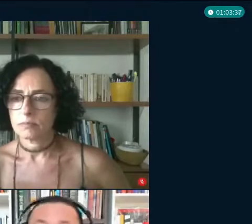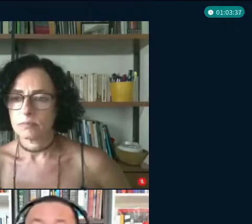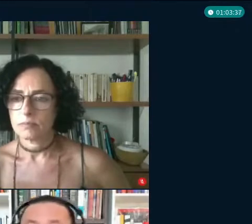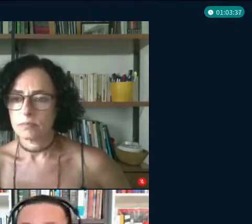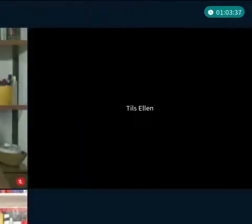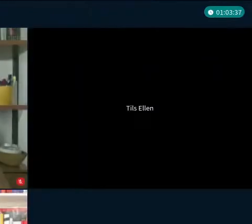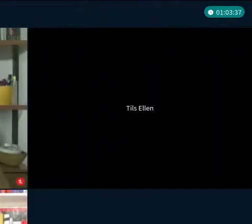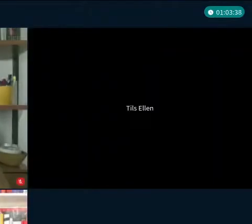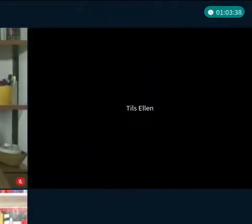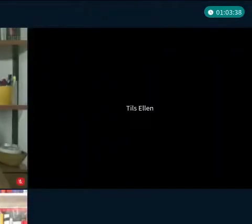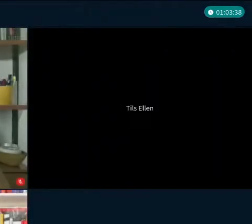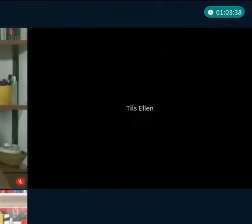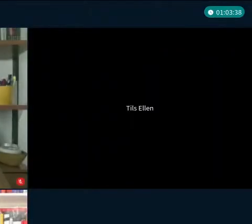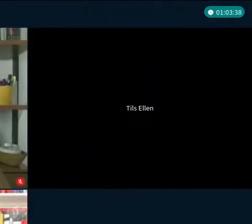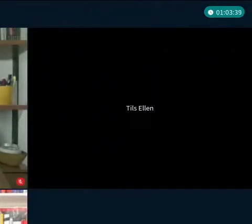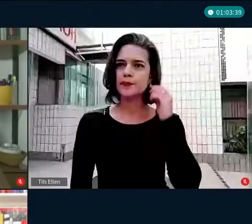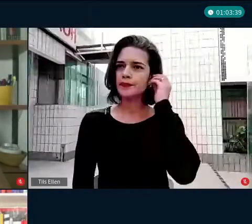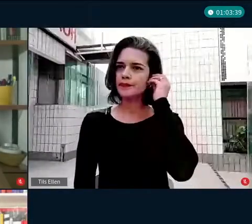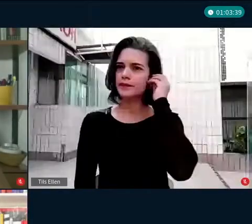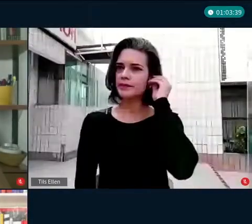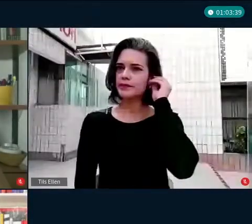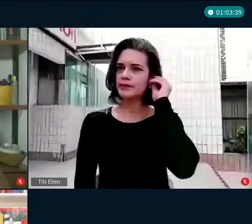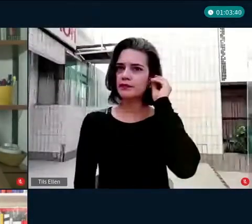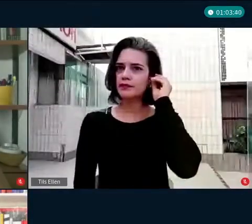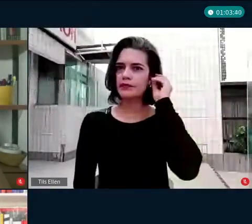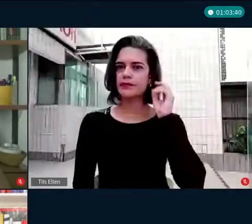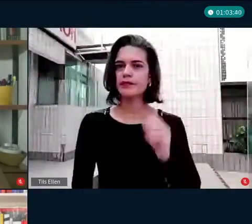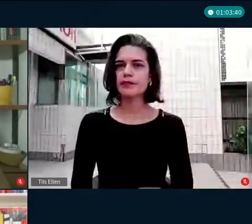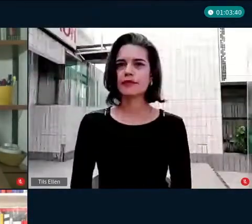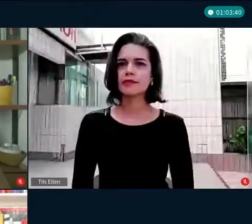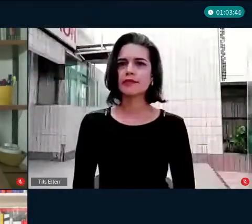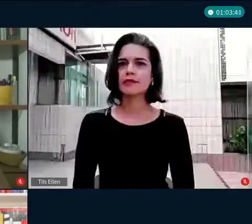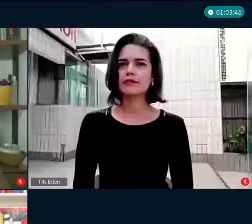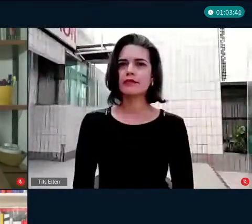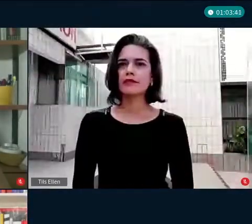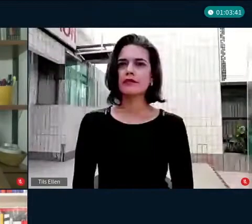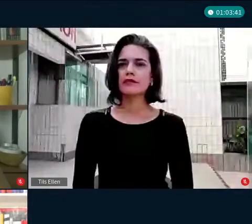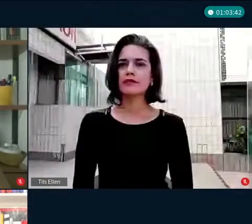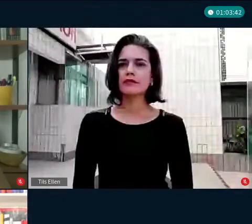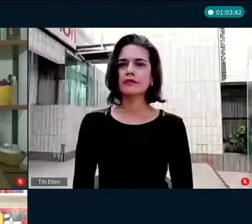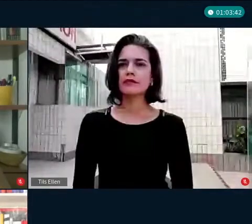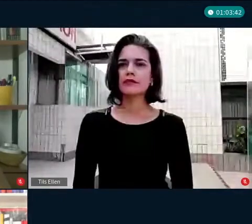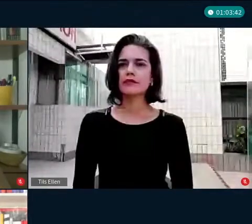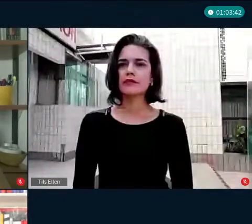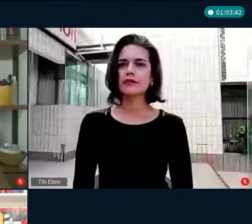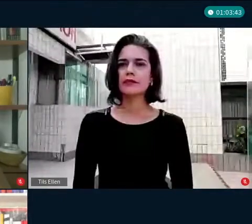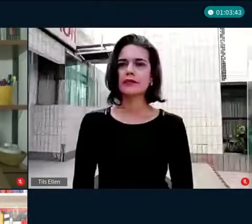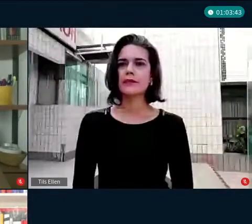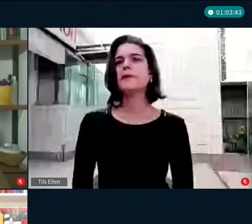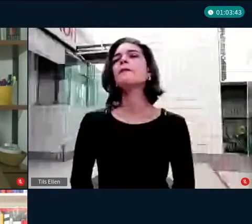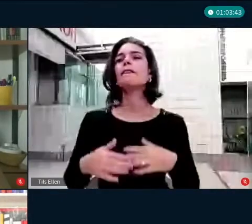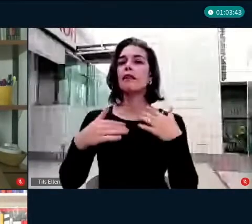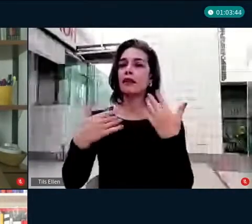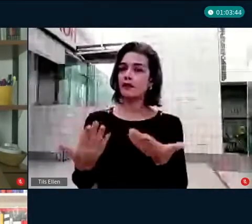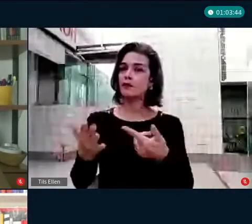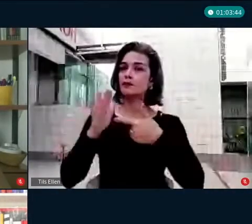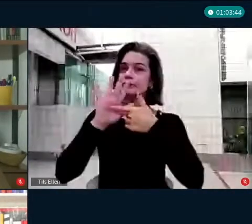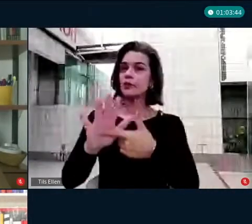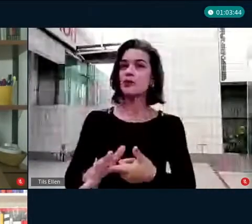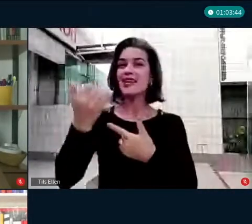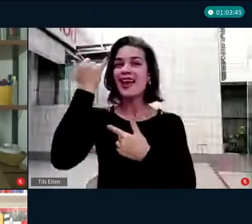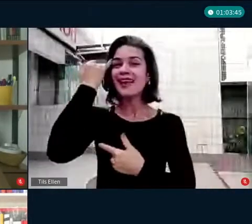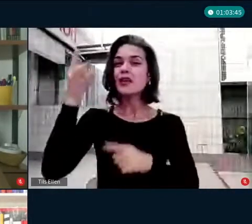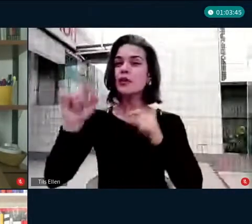disso. E só que aí, para essa sistematização, eu trouxe essa ideia justamente para poder